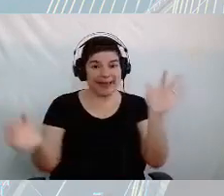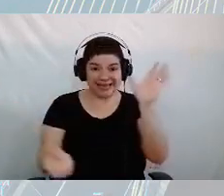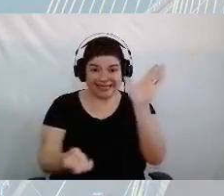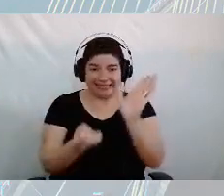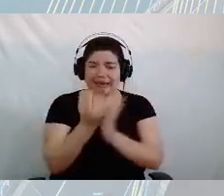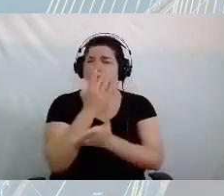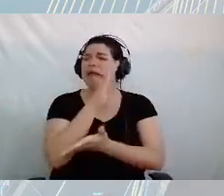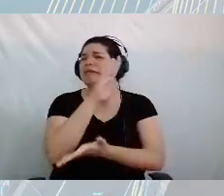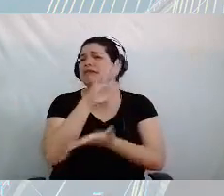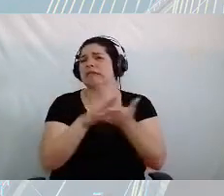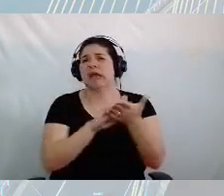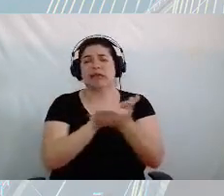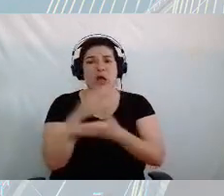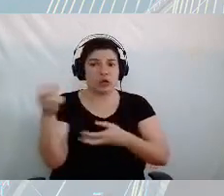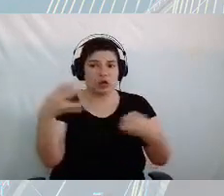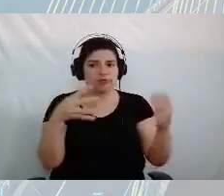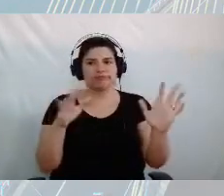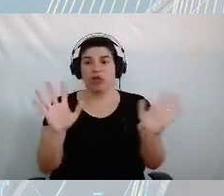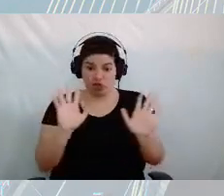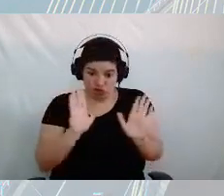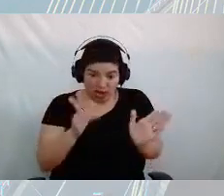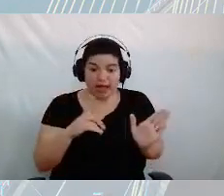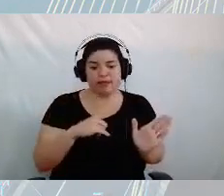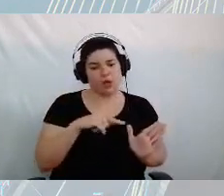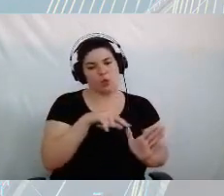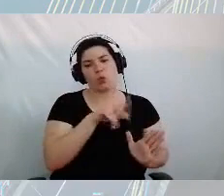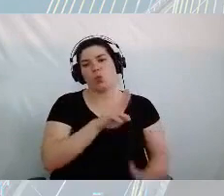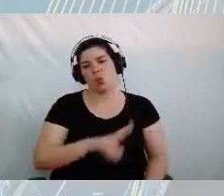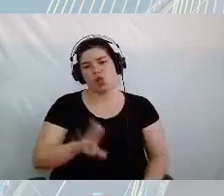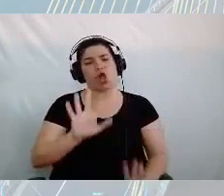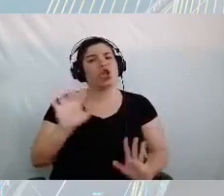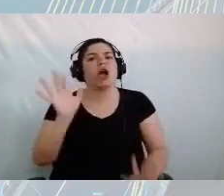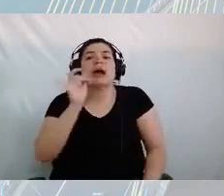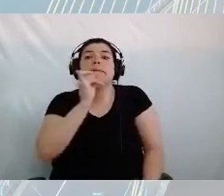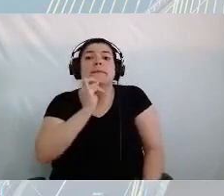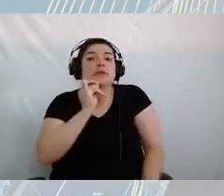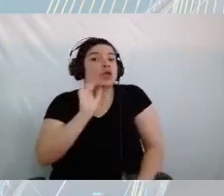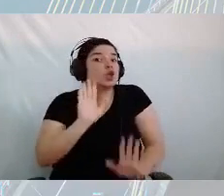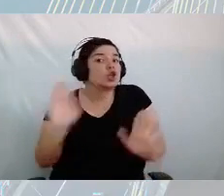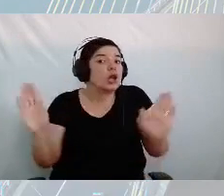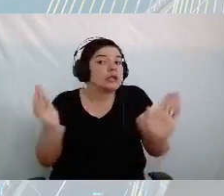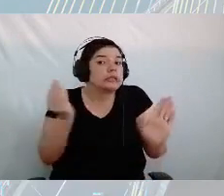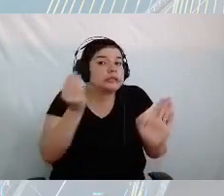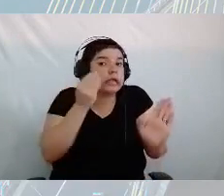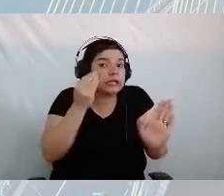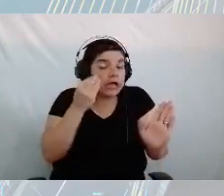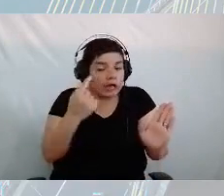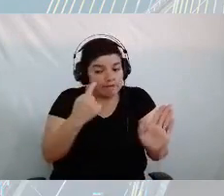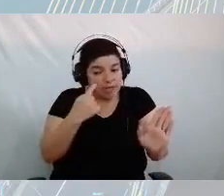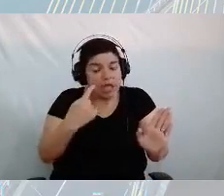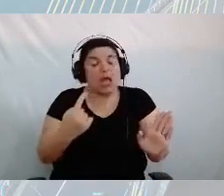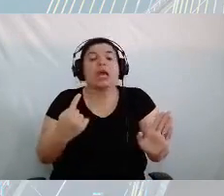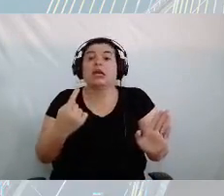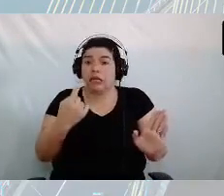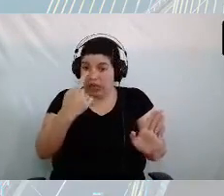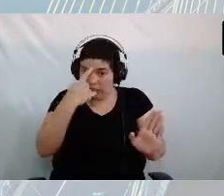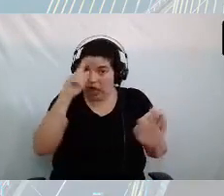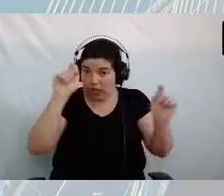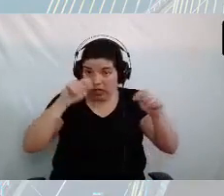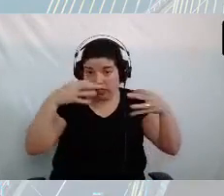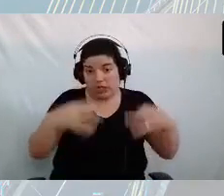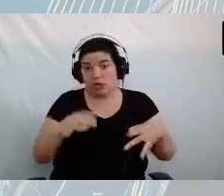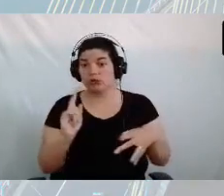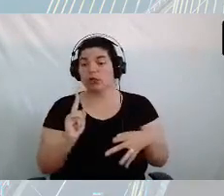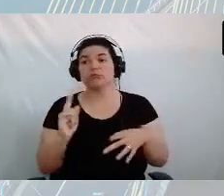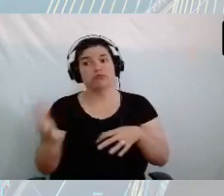pegar nada novo, vamos usar o que temos, um protótipo. Eu só quero testar, eu só quero validar uma ideia. Vamos juntos. E foi assim